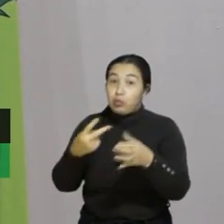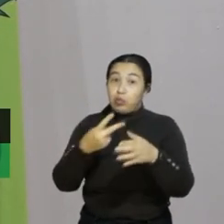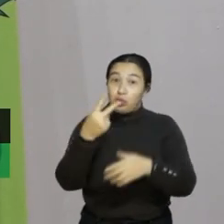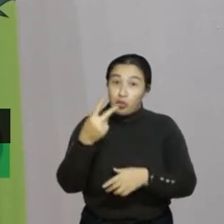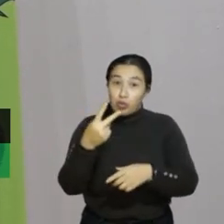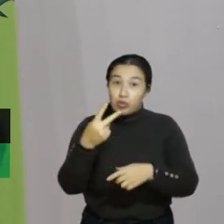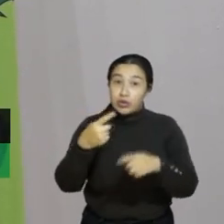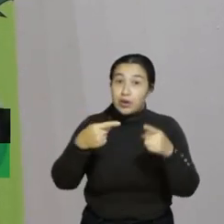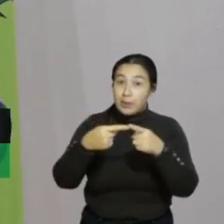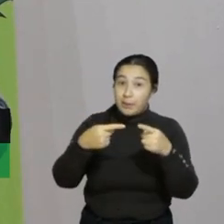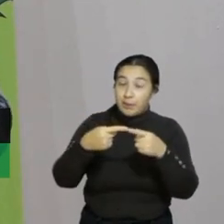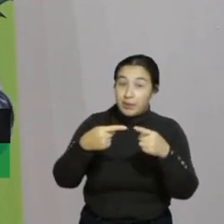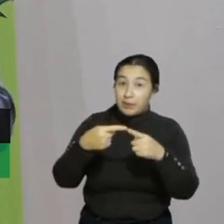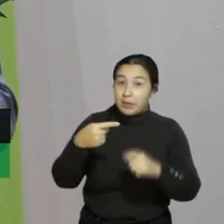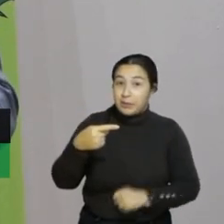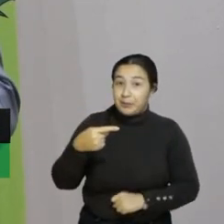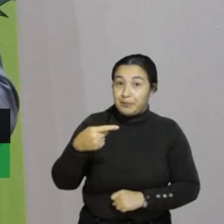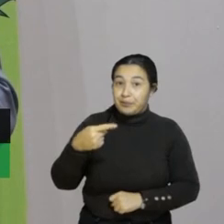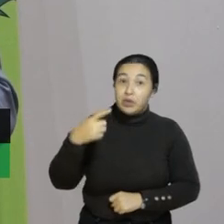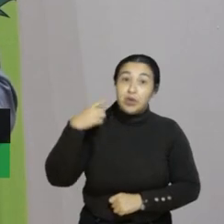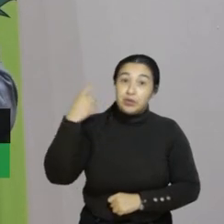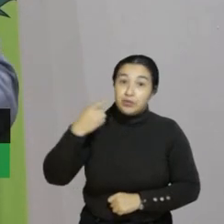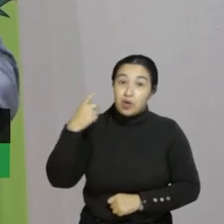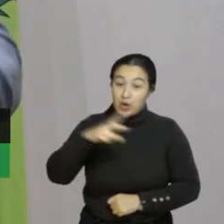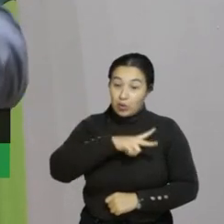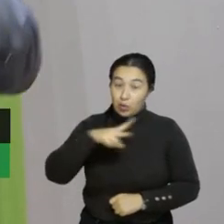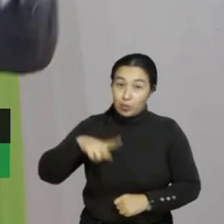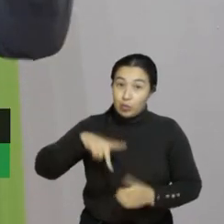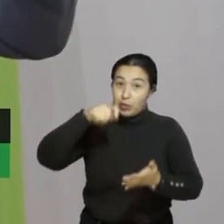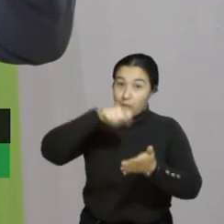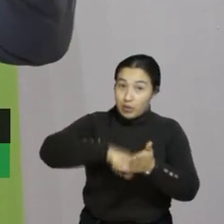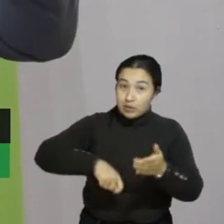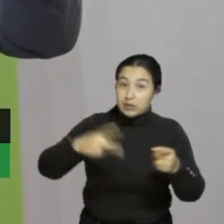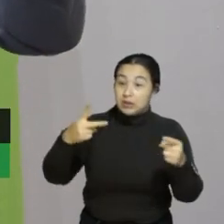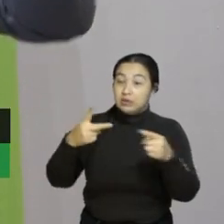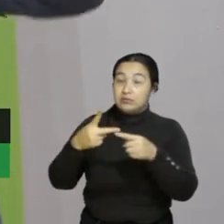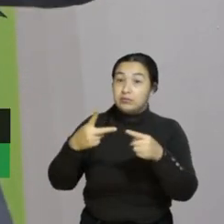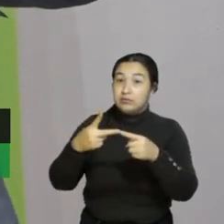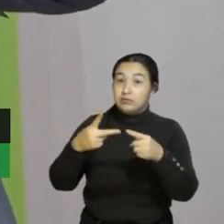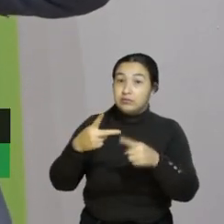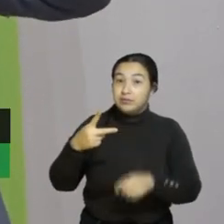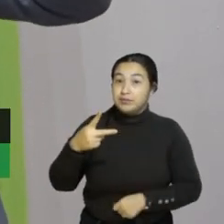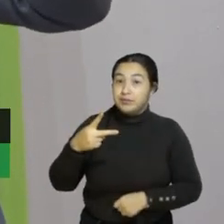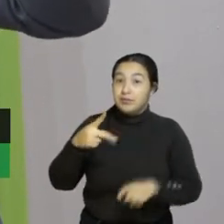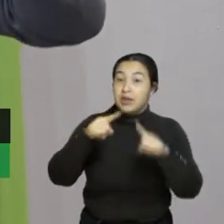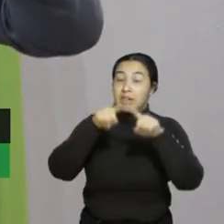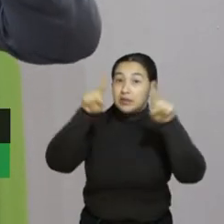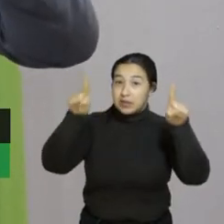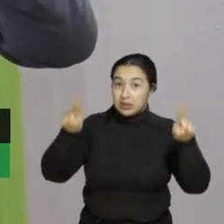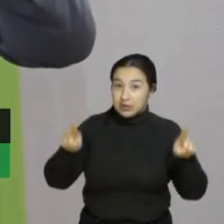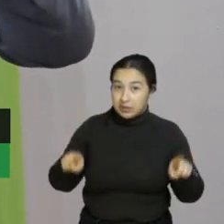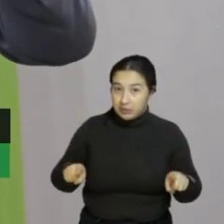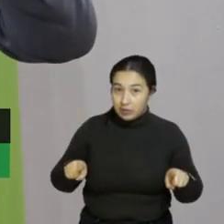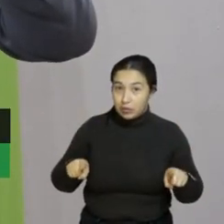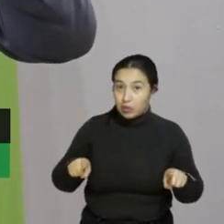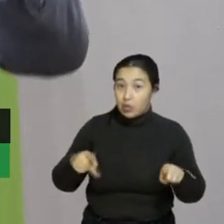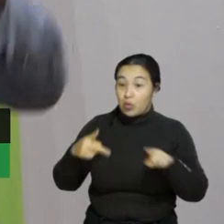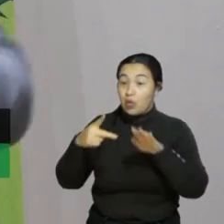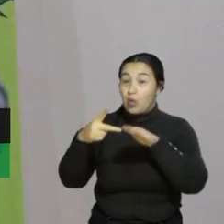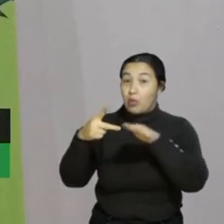defensores públicos, que são os que assinam, e os servidores, que são os que